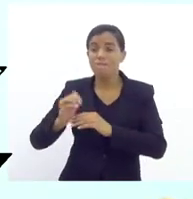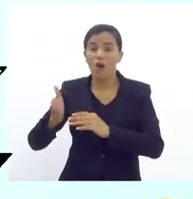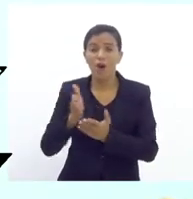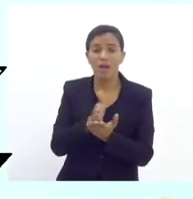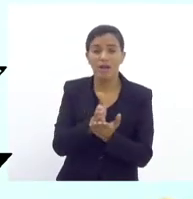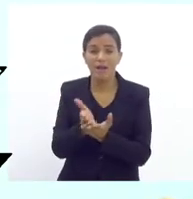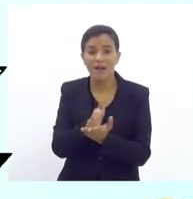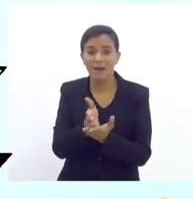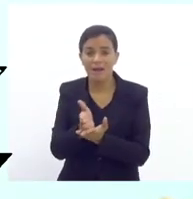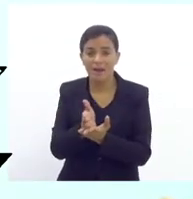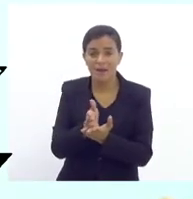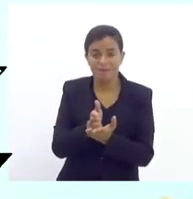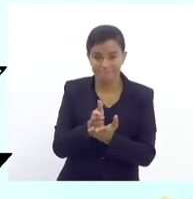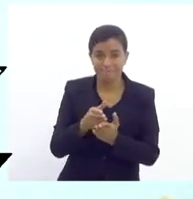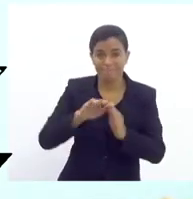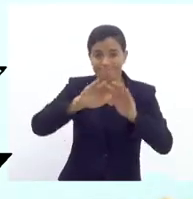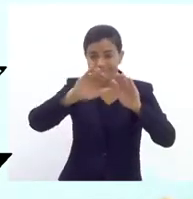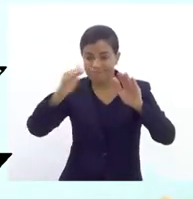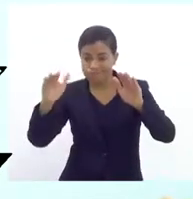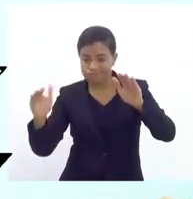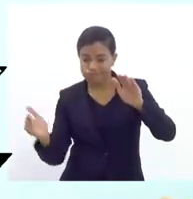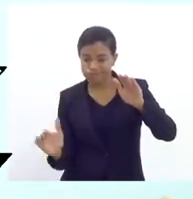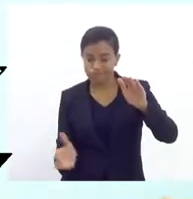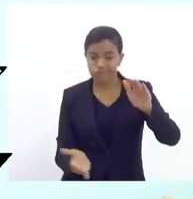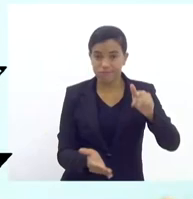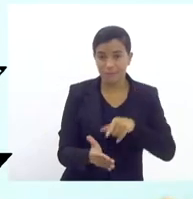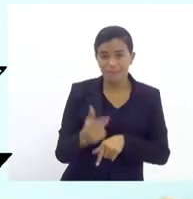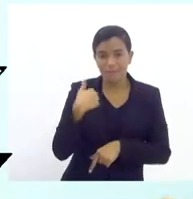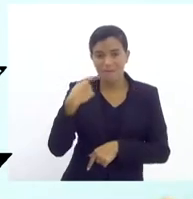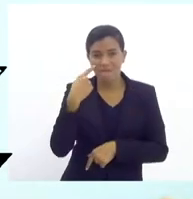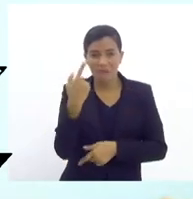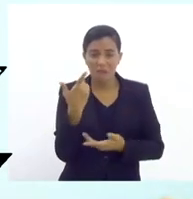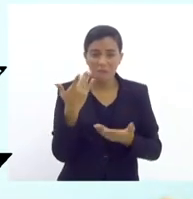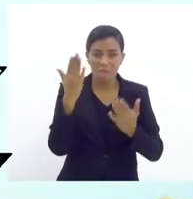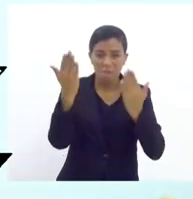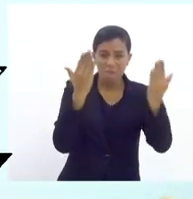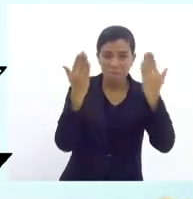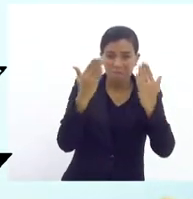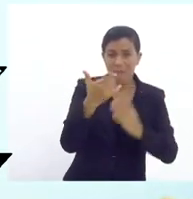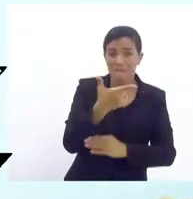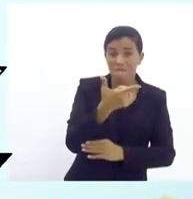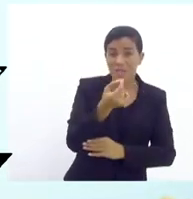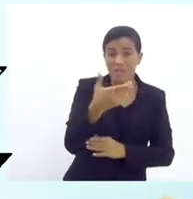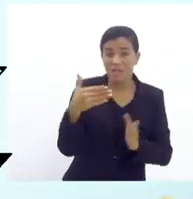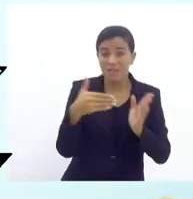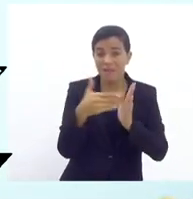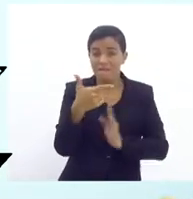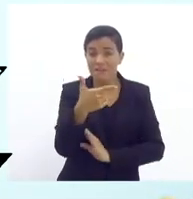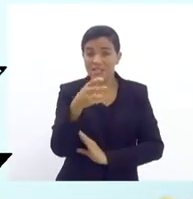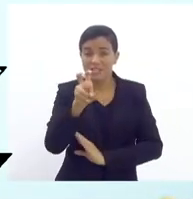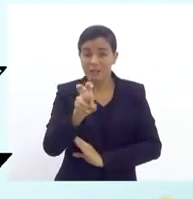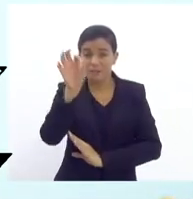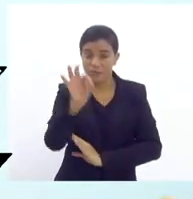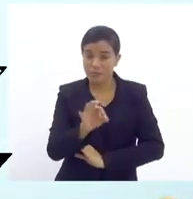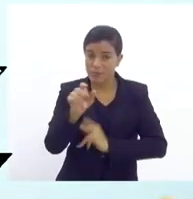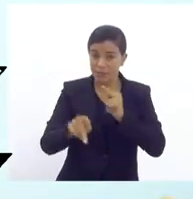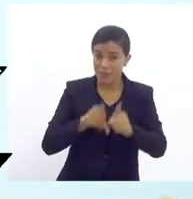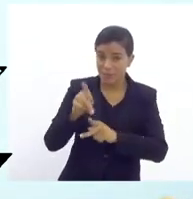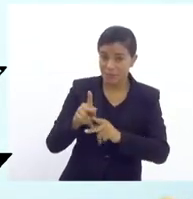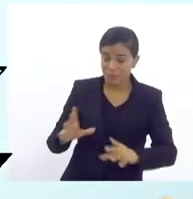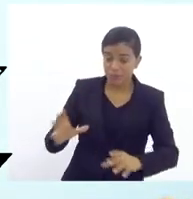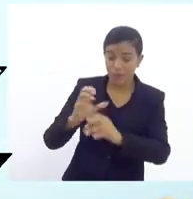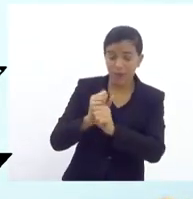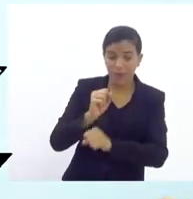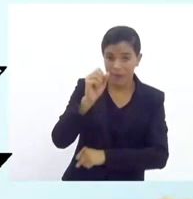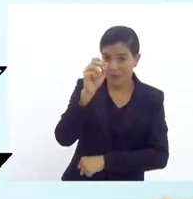Fronteiras a gente tá falando para ter uma noção da dimensão entre 20 a 25% da população do país